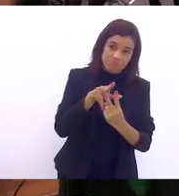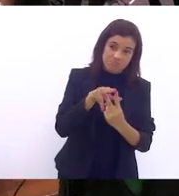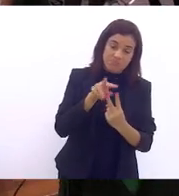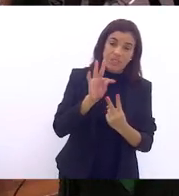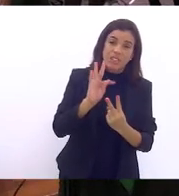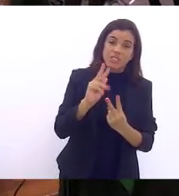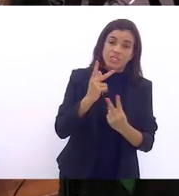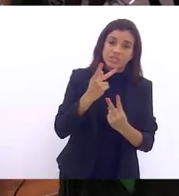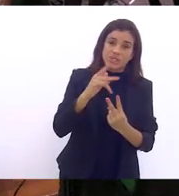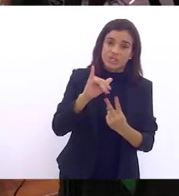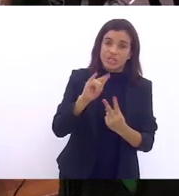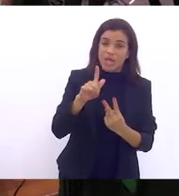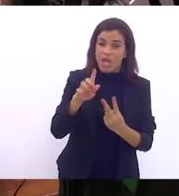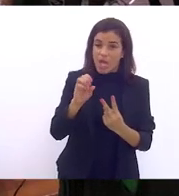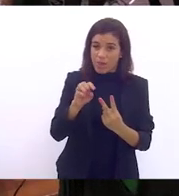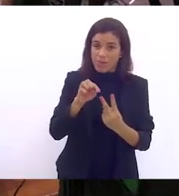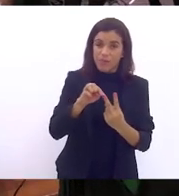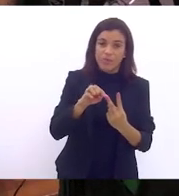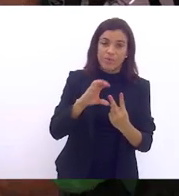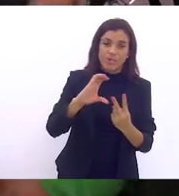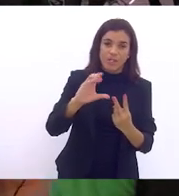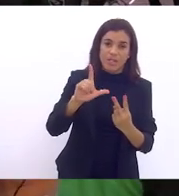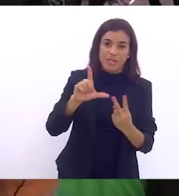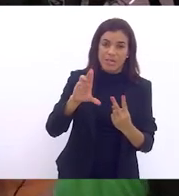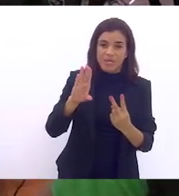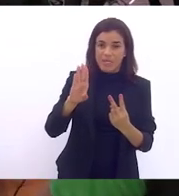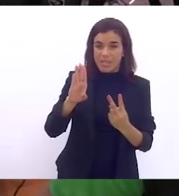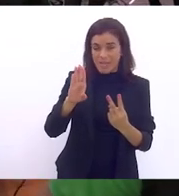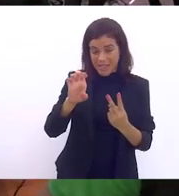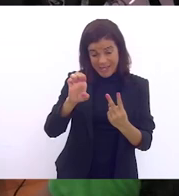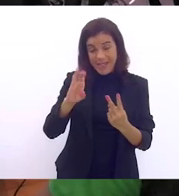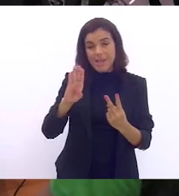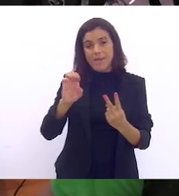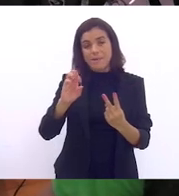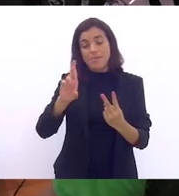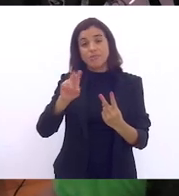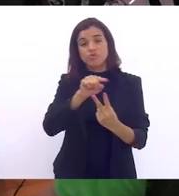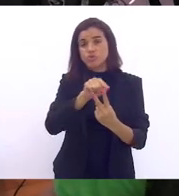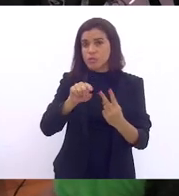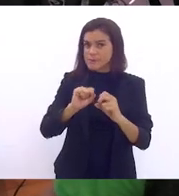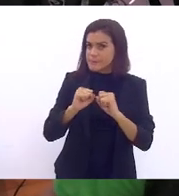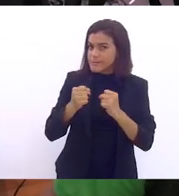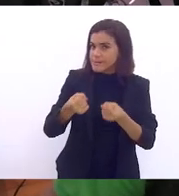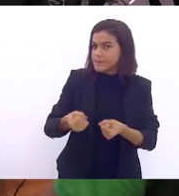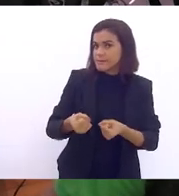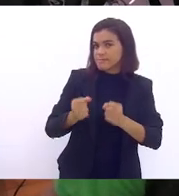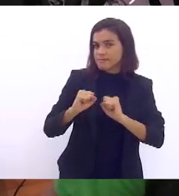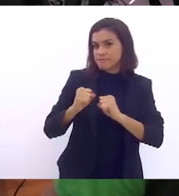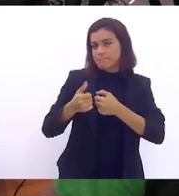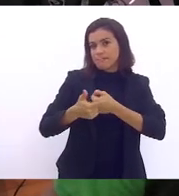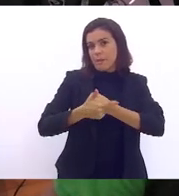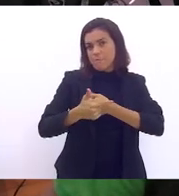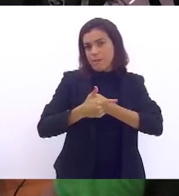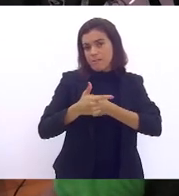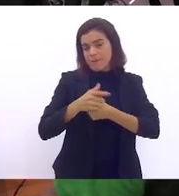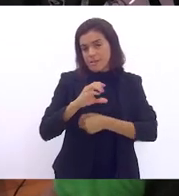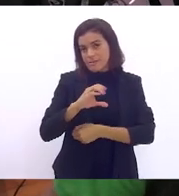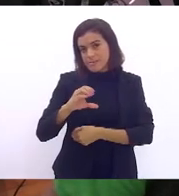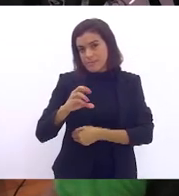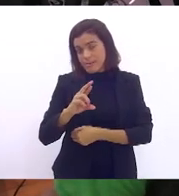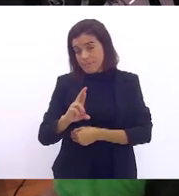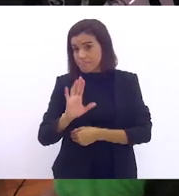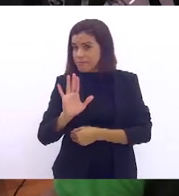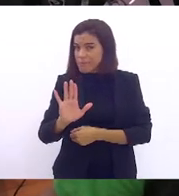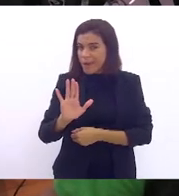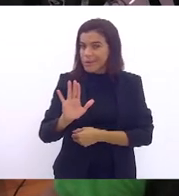esforçam o máximo para defender a CCR né é o papel de vocês né E infelizmente eh não